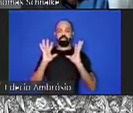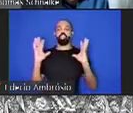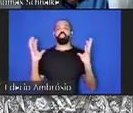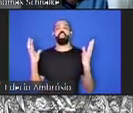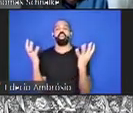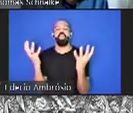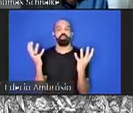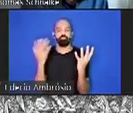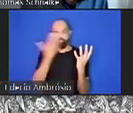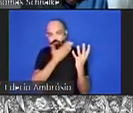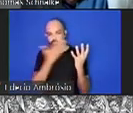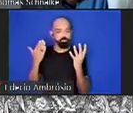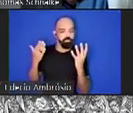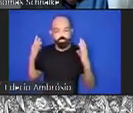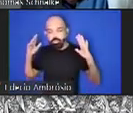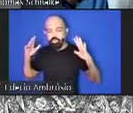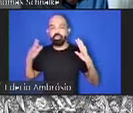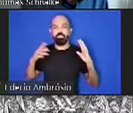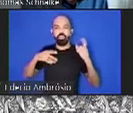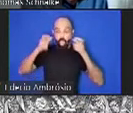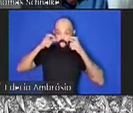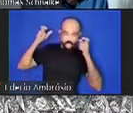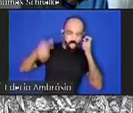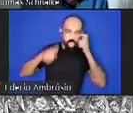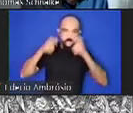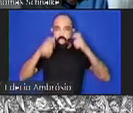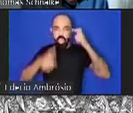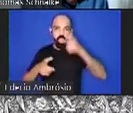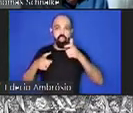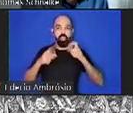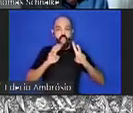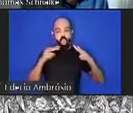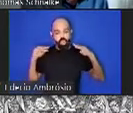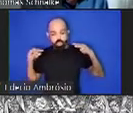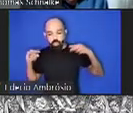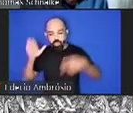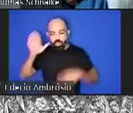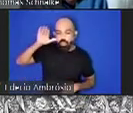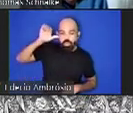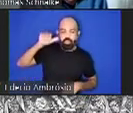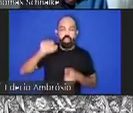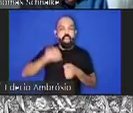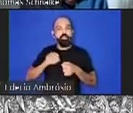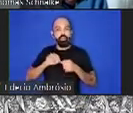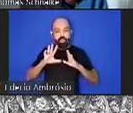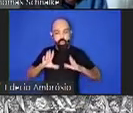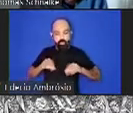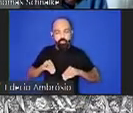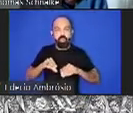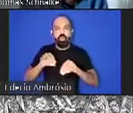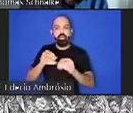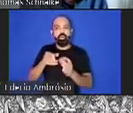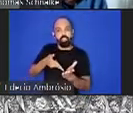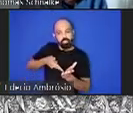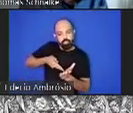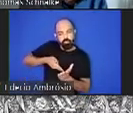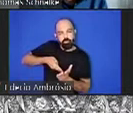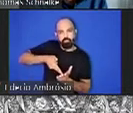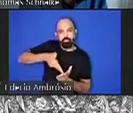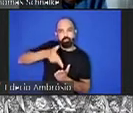alunos que estão super empolgados ao observá-lo fazer, dissecar